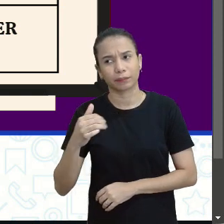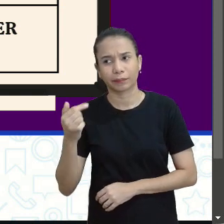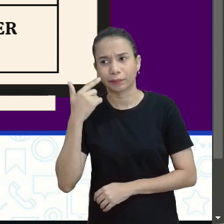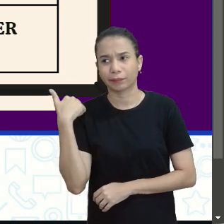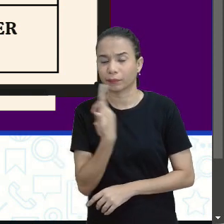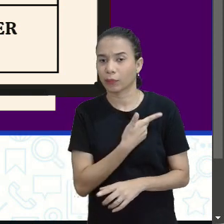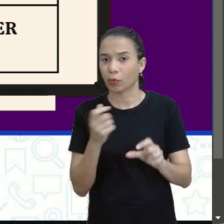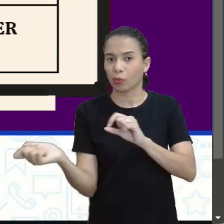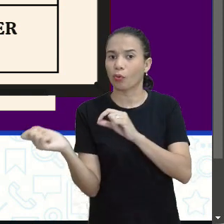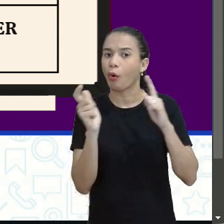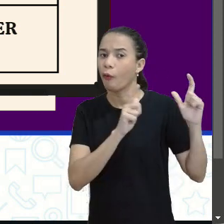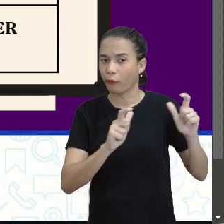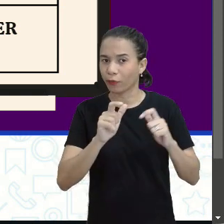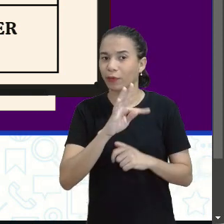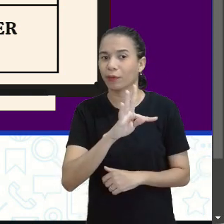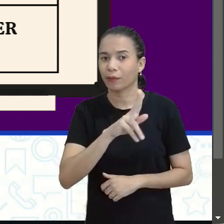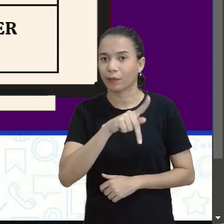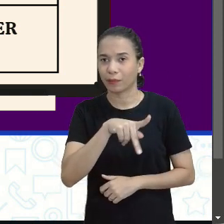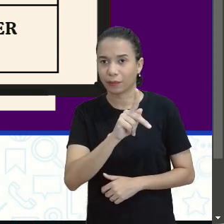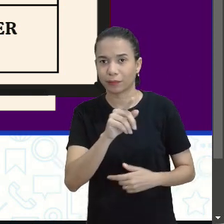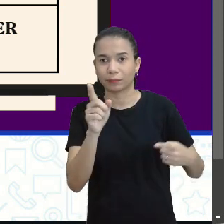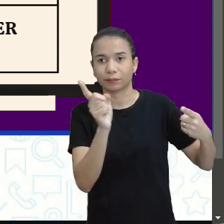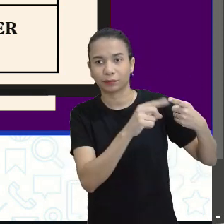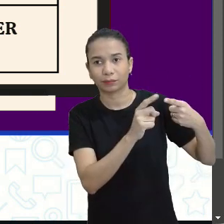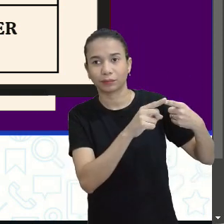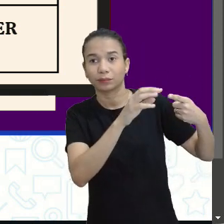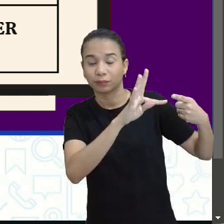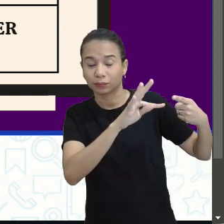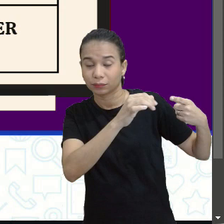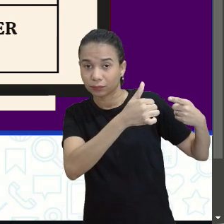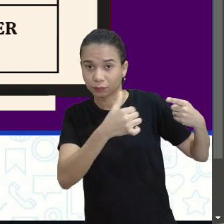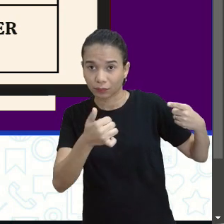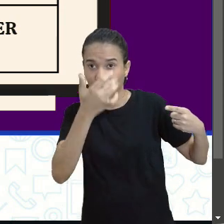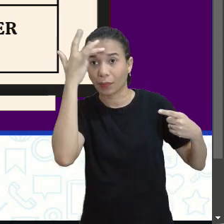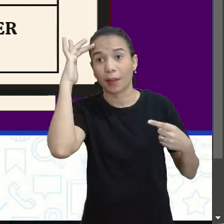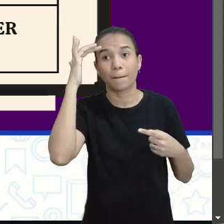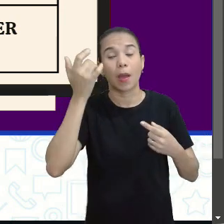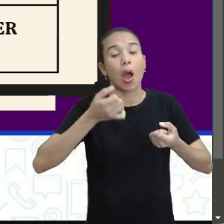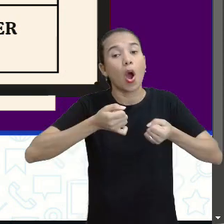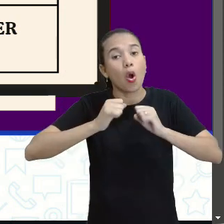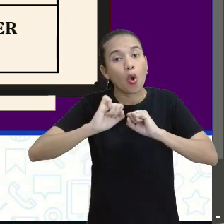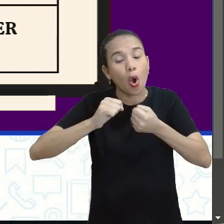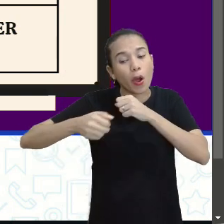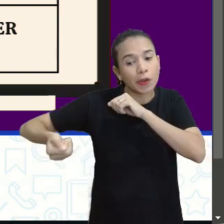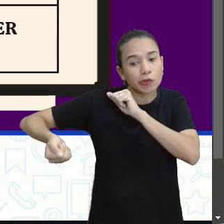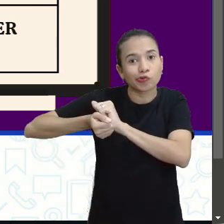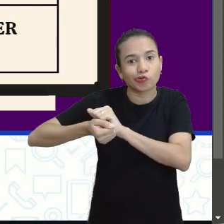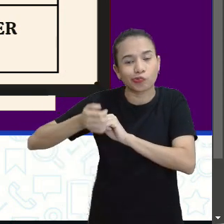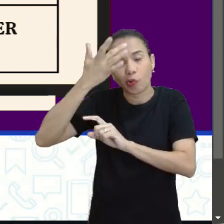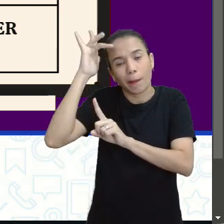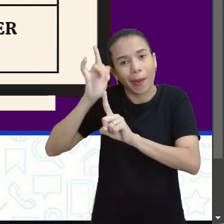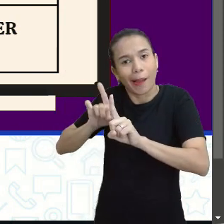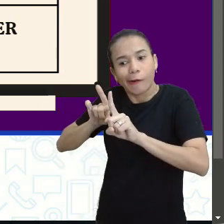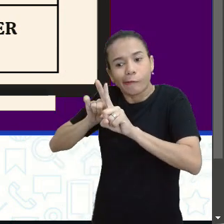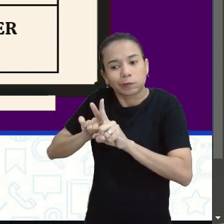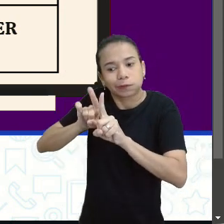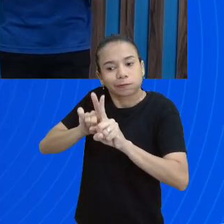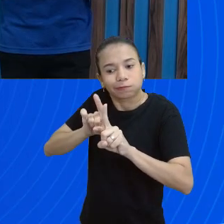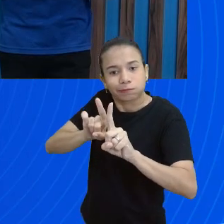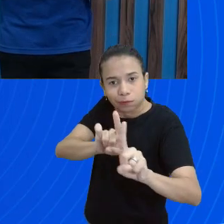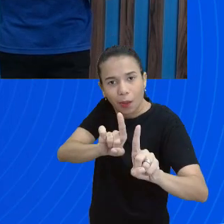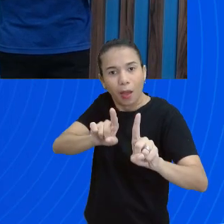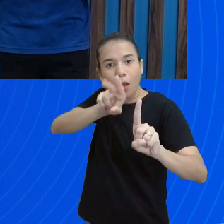Voltando aí para o track, né? A T11 são pessoas que correm ao lado do atleta guia, né? E usa